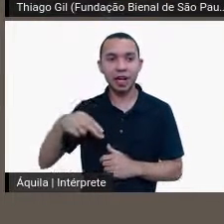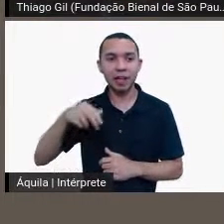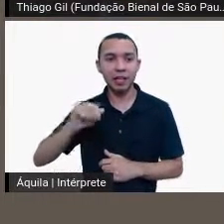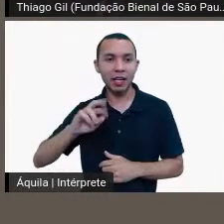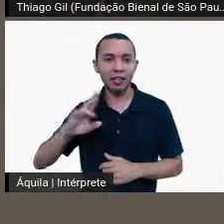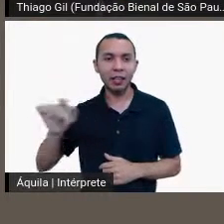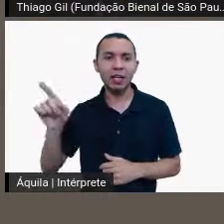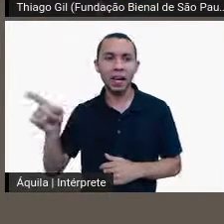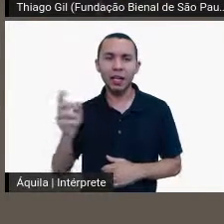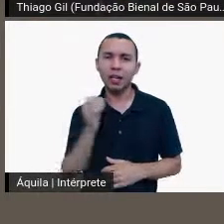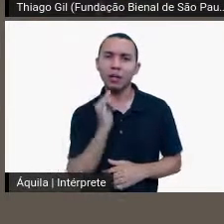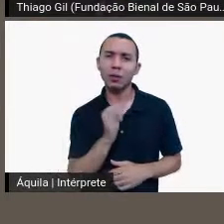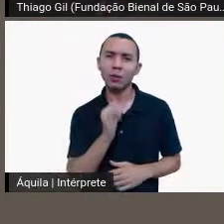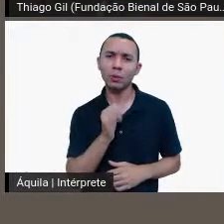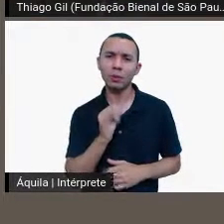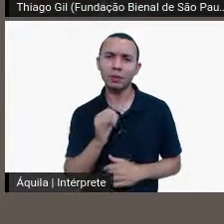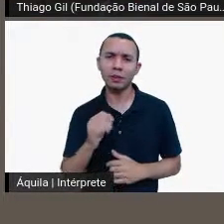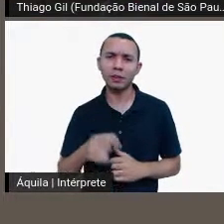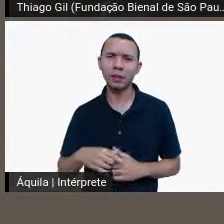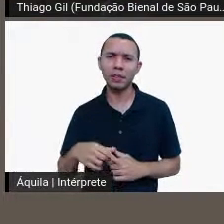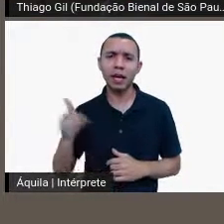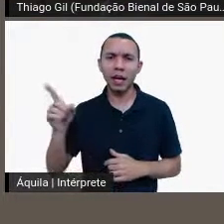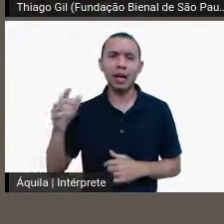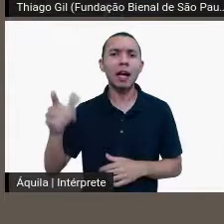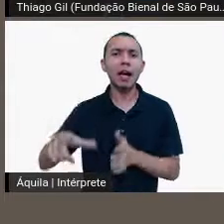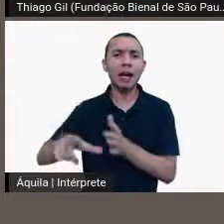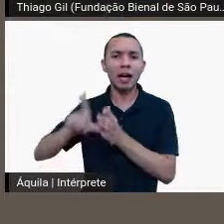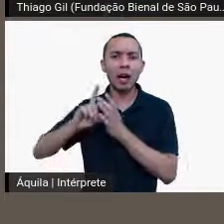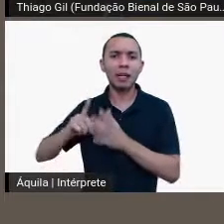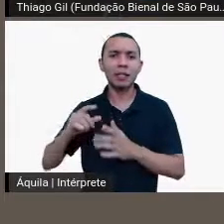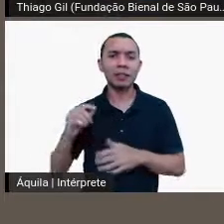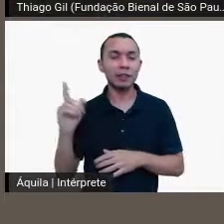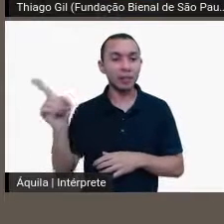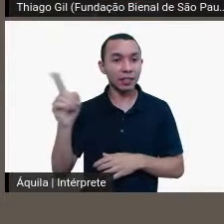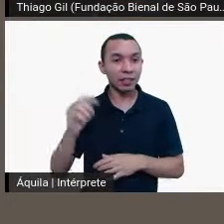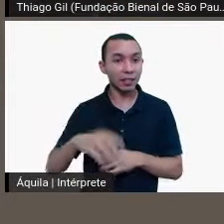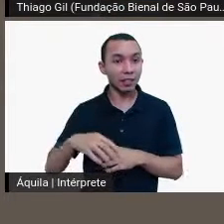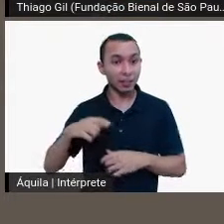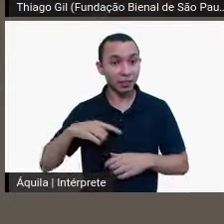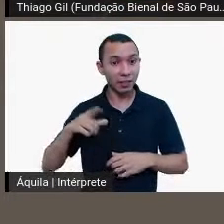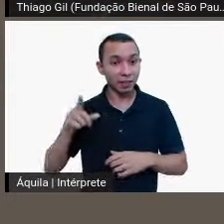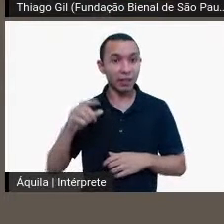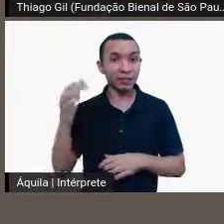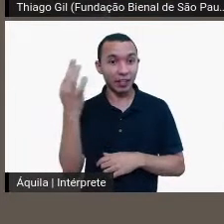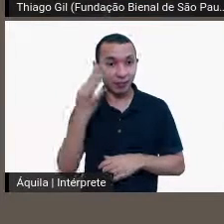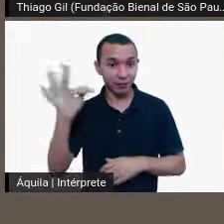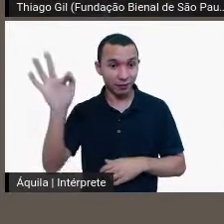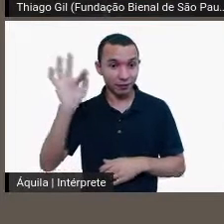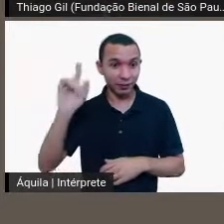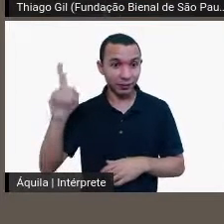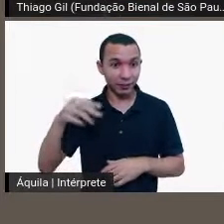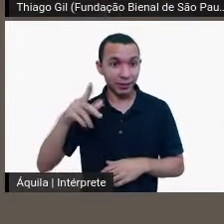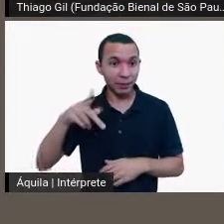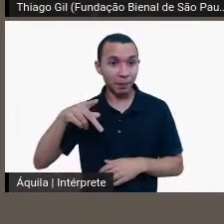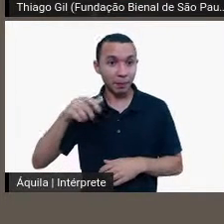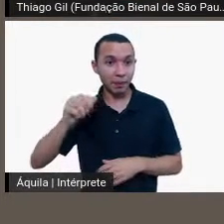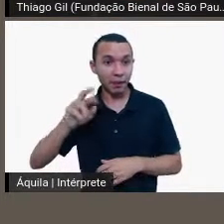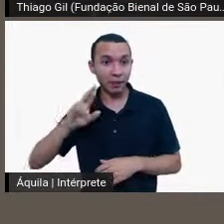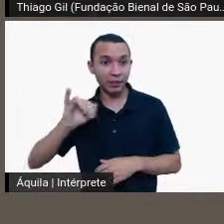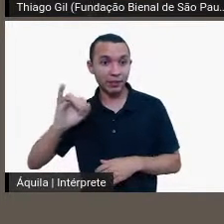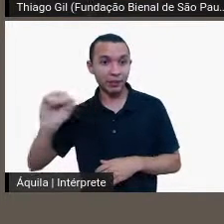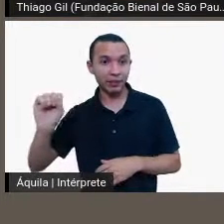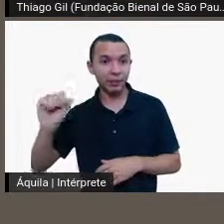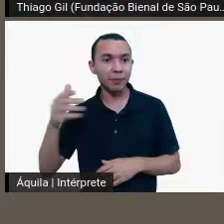contando. Ela estava em Paris com a irmã dela, chamada Cotita. Elas estavam com a mãe em Paris e elas tinham